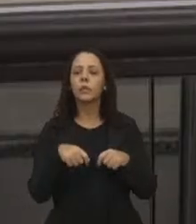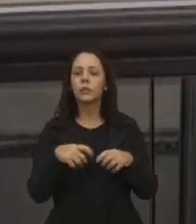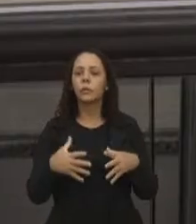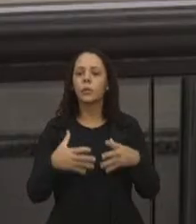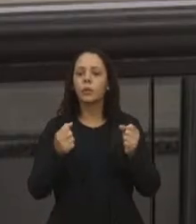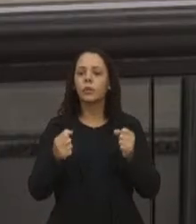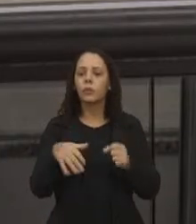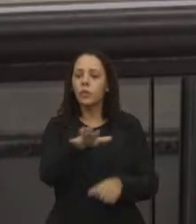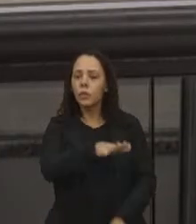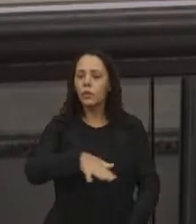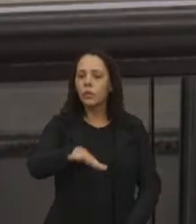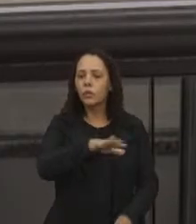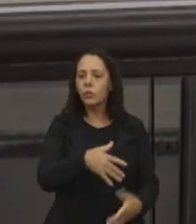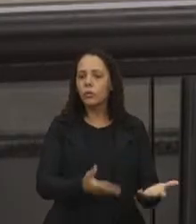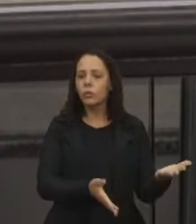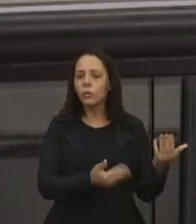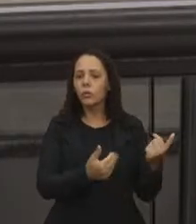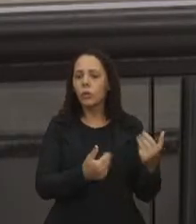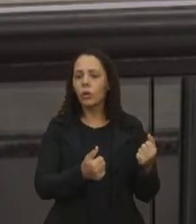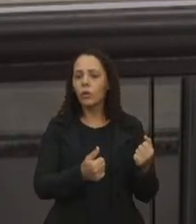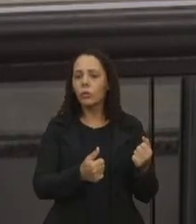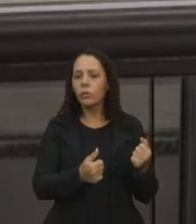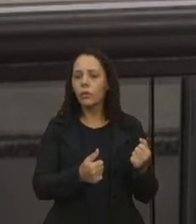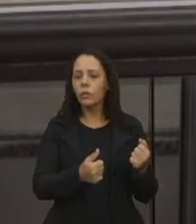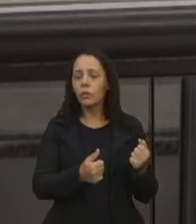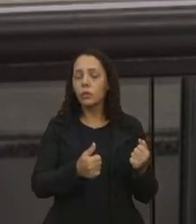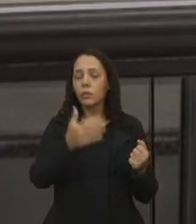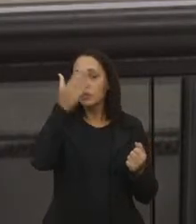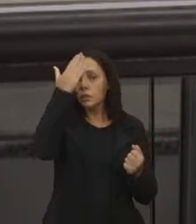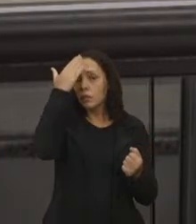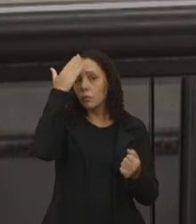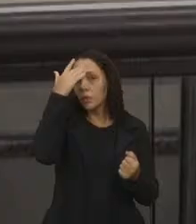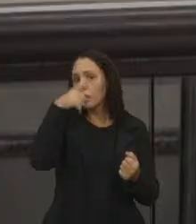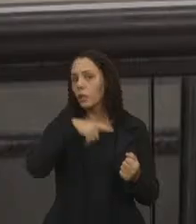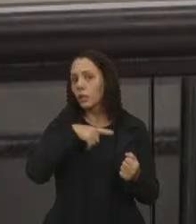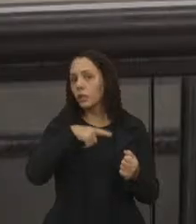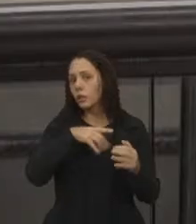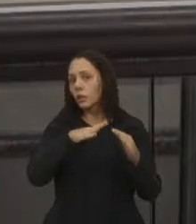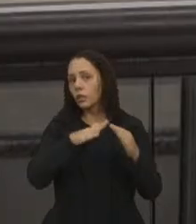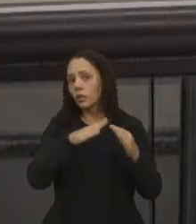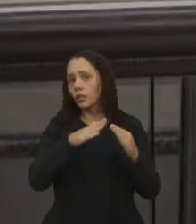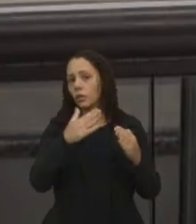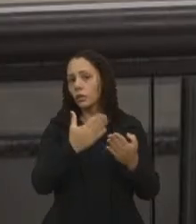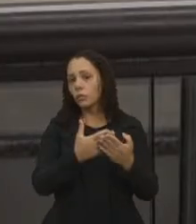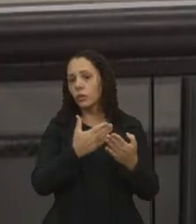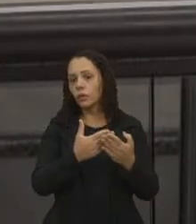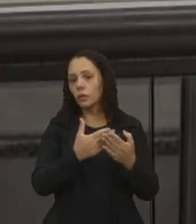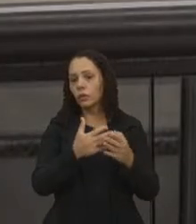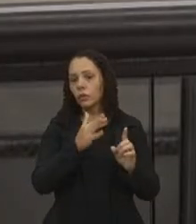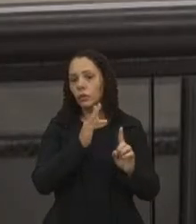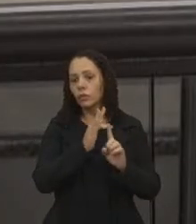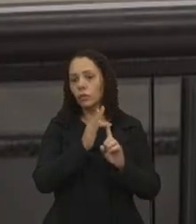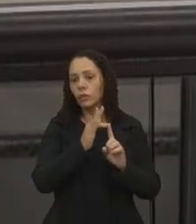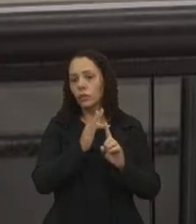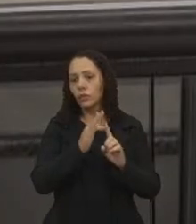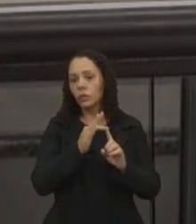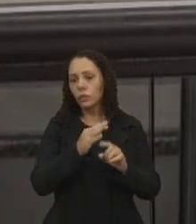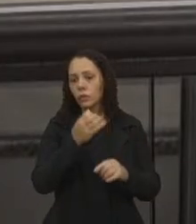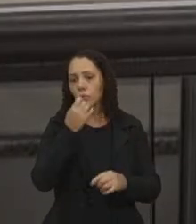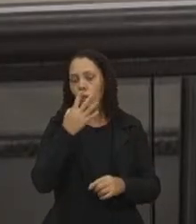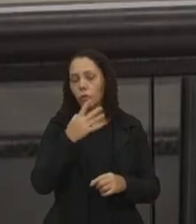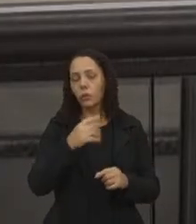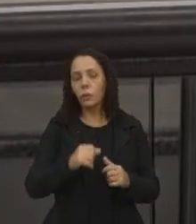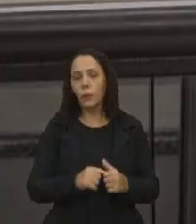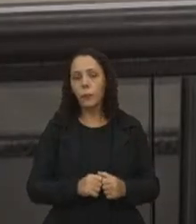todos aqueles jovens que têm a possibilidade de saber da existência de uma escola federal de qualidade. Principalmente no Veraneio Ijau, por mais